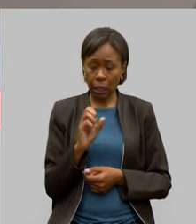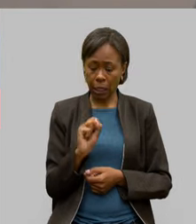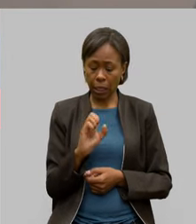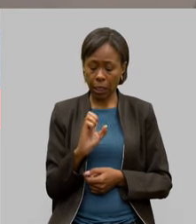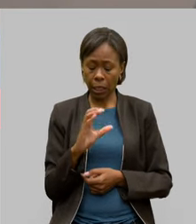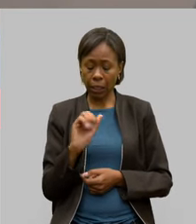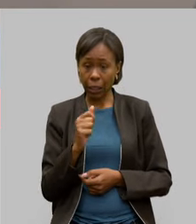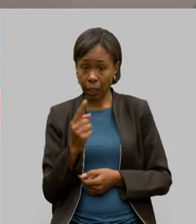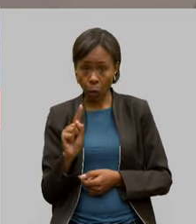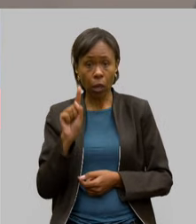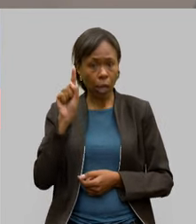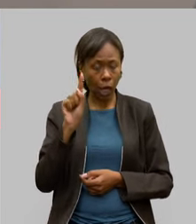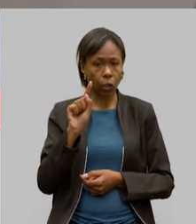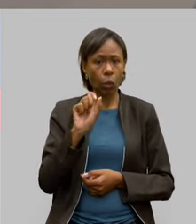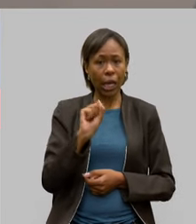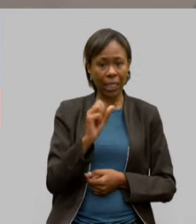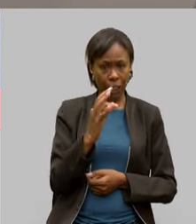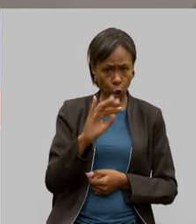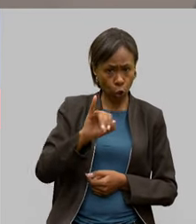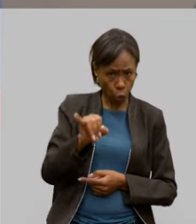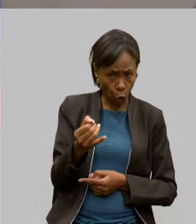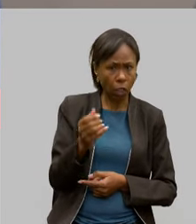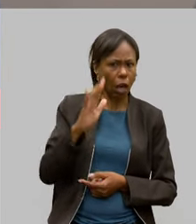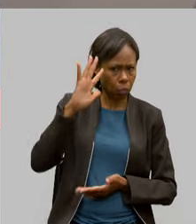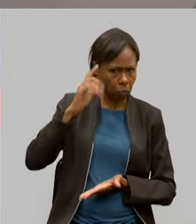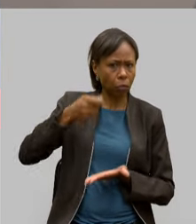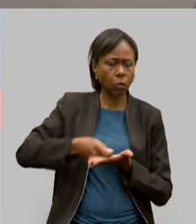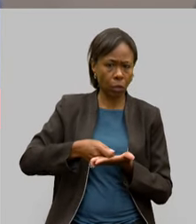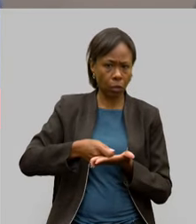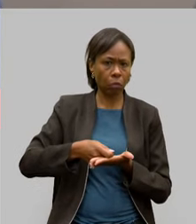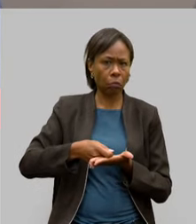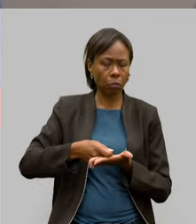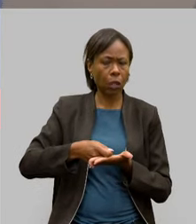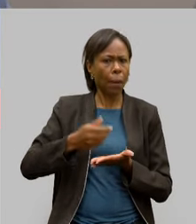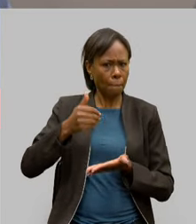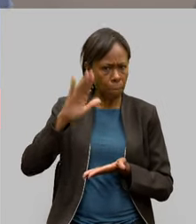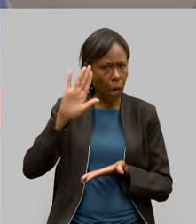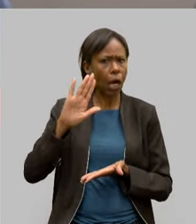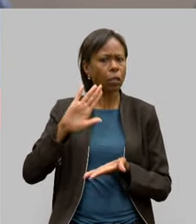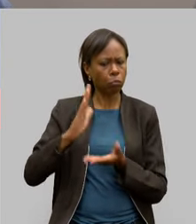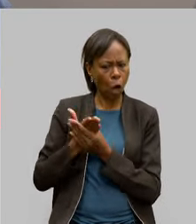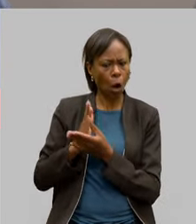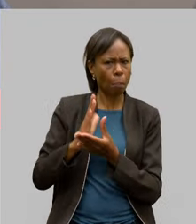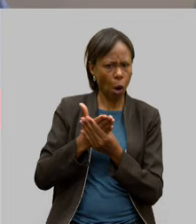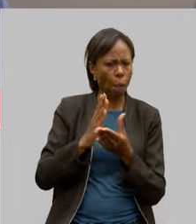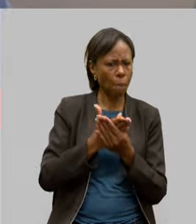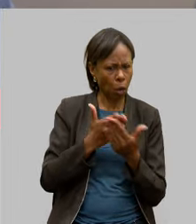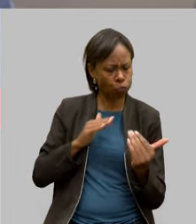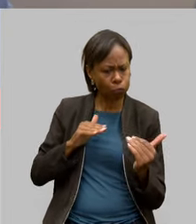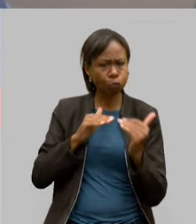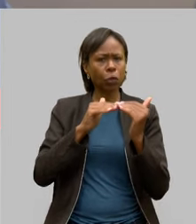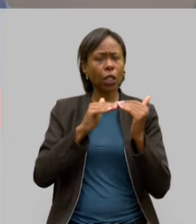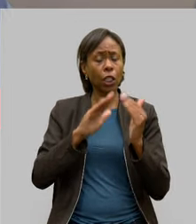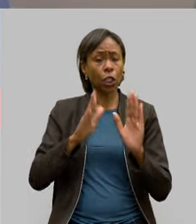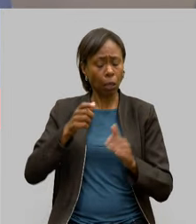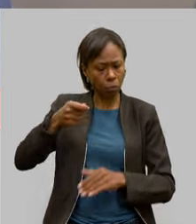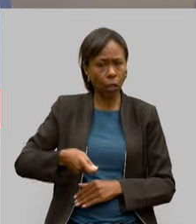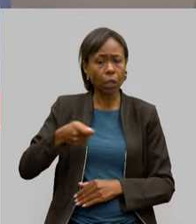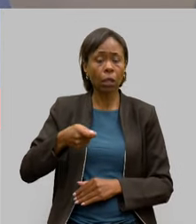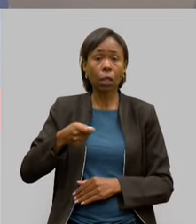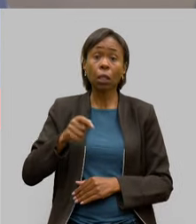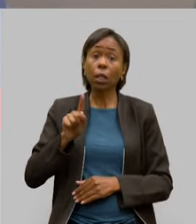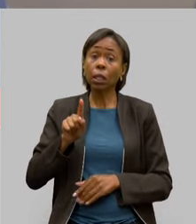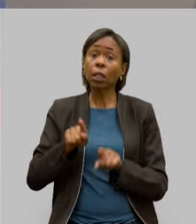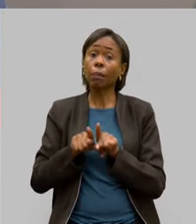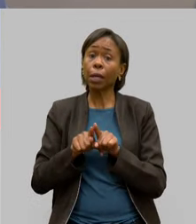decidiu e tem aumentado cada vez mais o número de decisões favoráveis e os médicos os pesquisadores têm